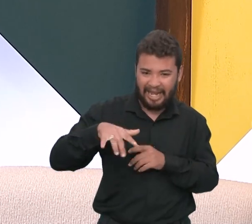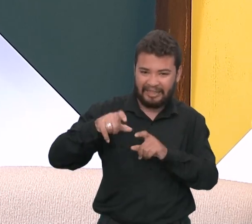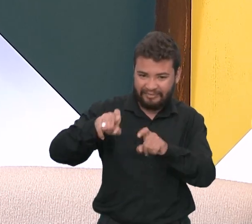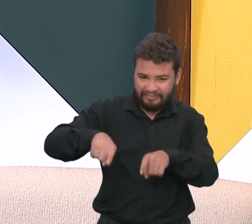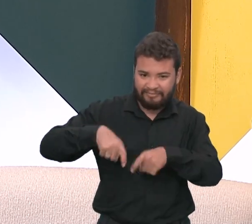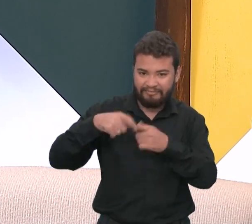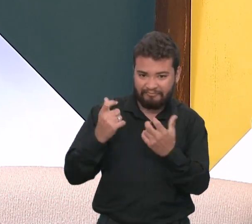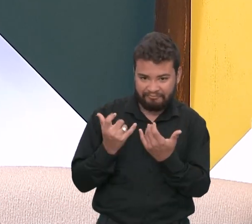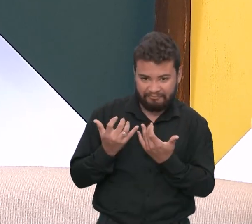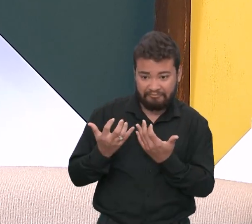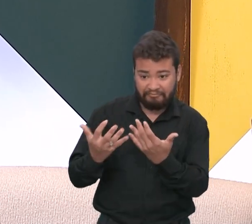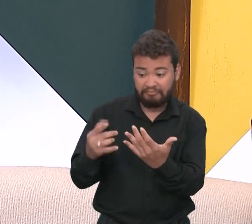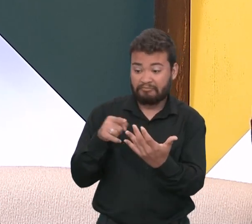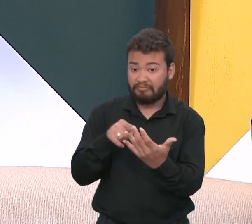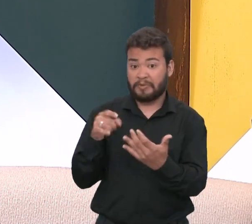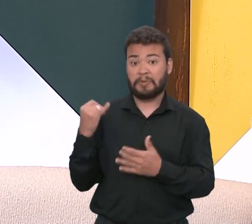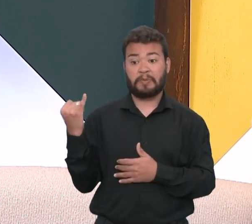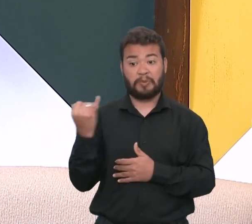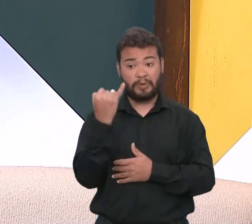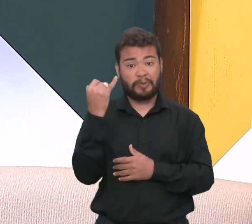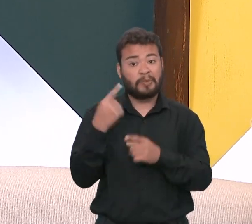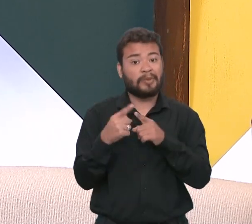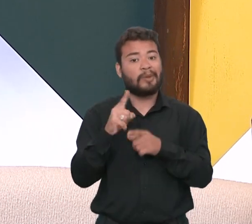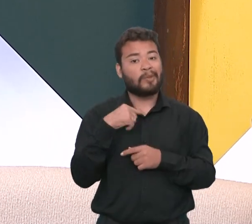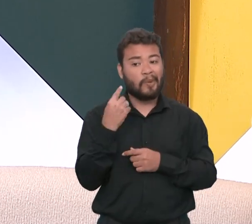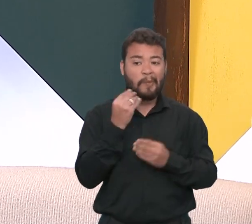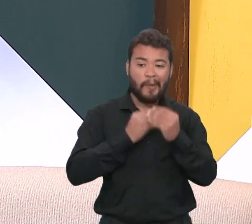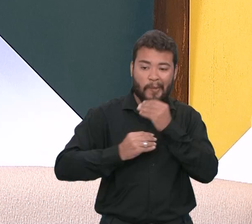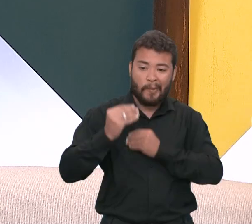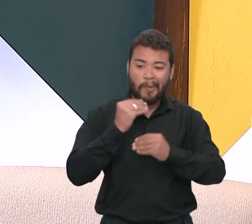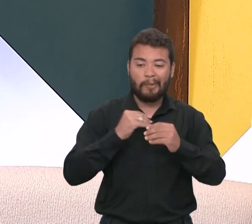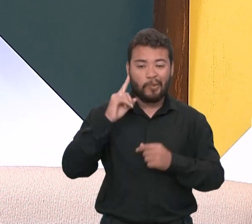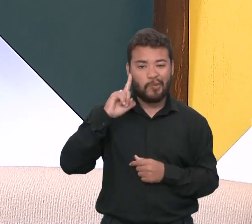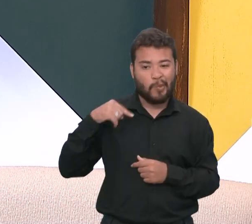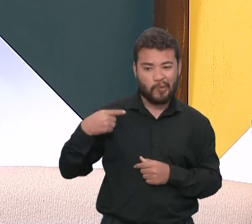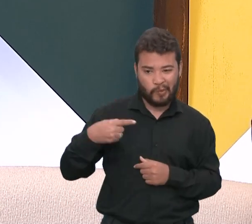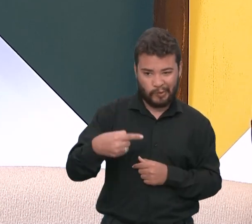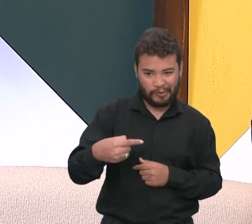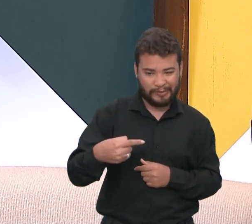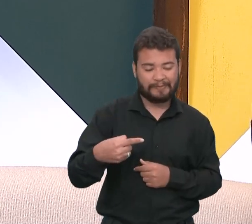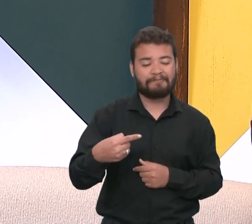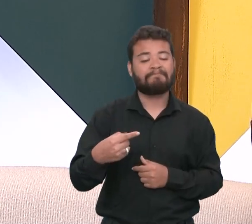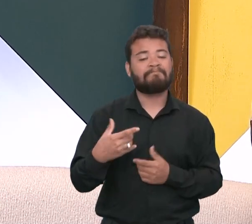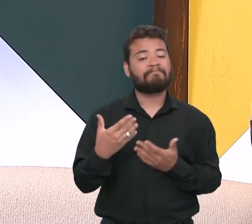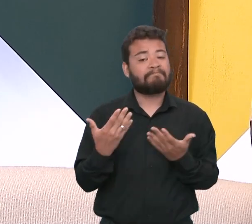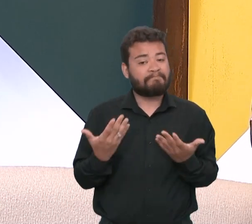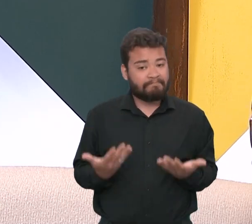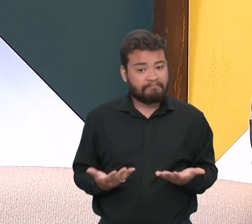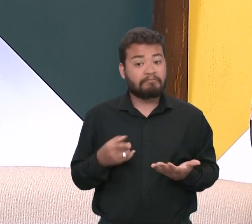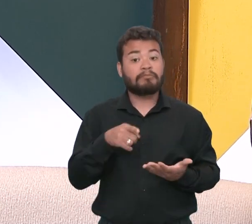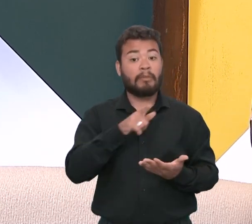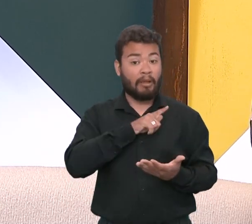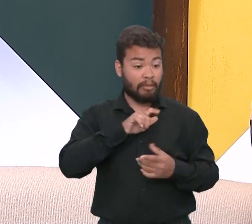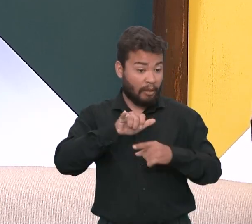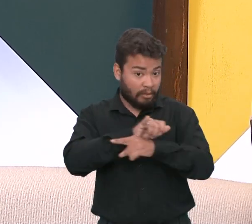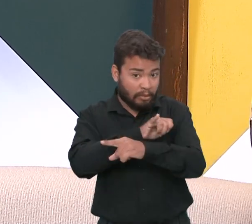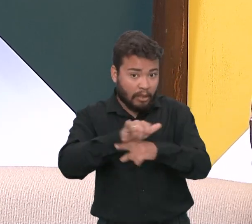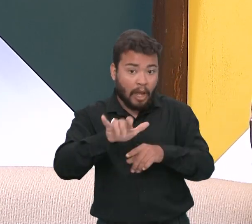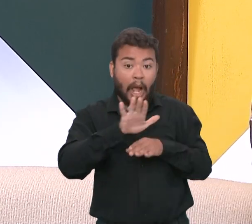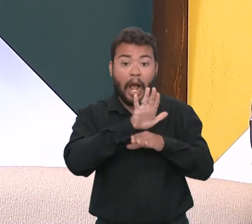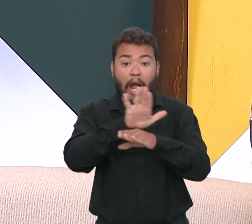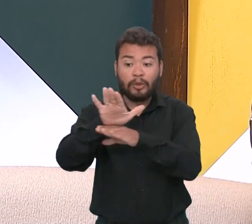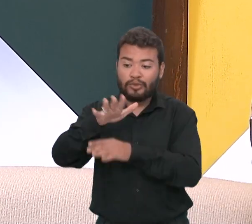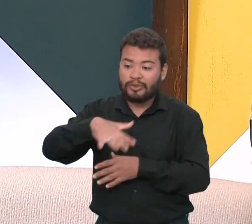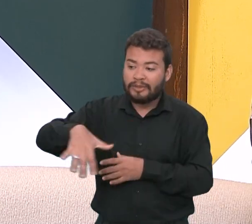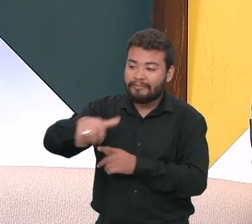formar os alimentos que a gente conduz e consome no dia a dia, para que isso seja de fato o menos impactante para o ambiente, afinal a gente precisa